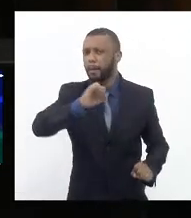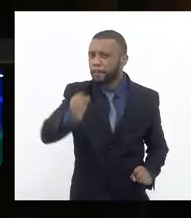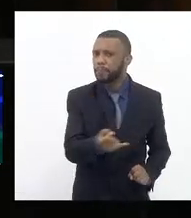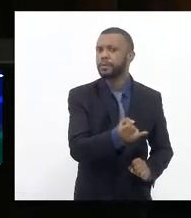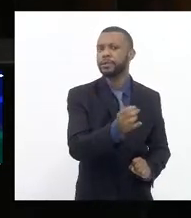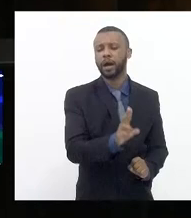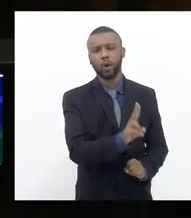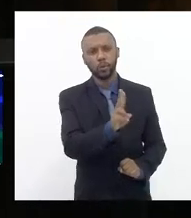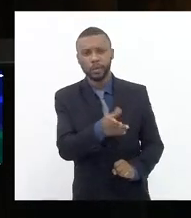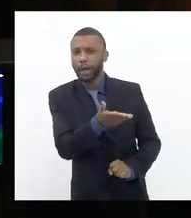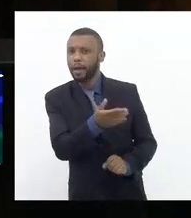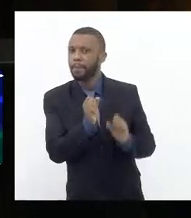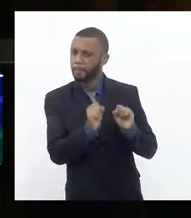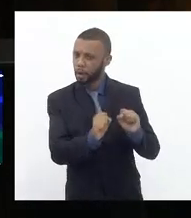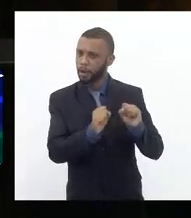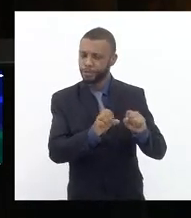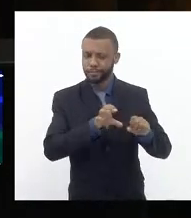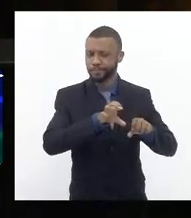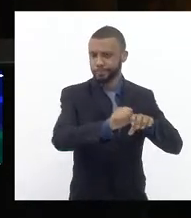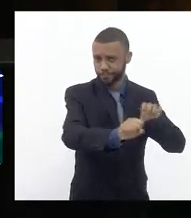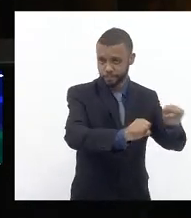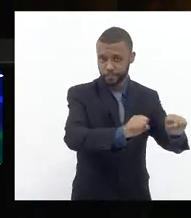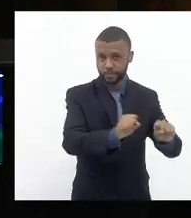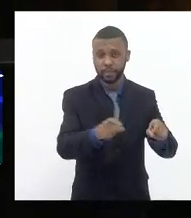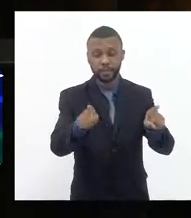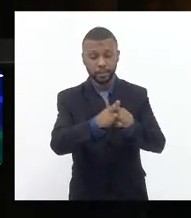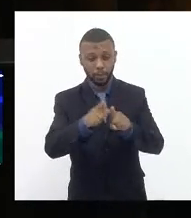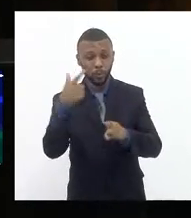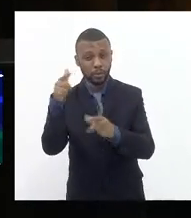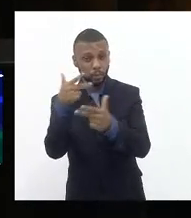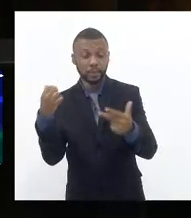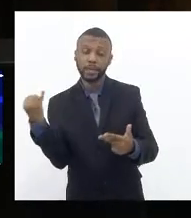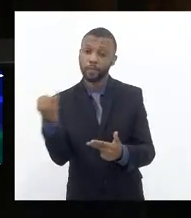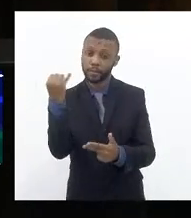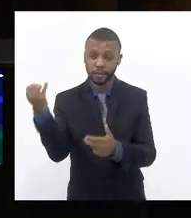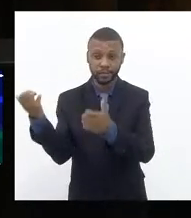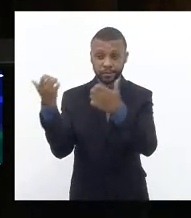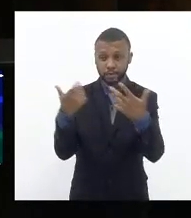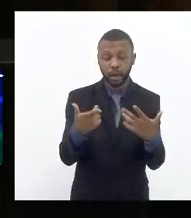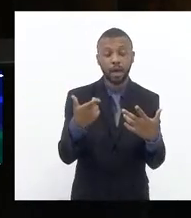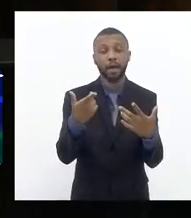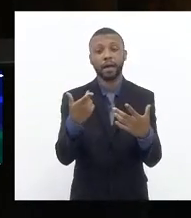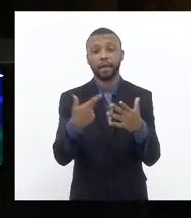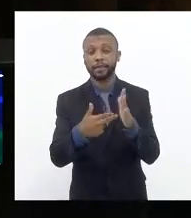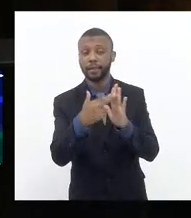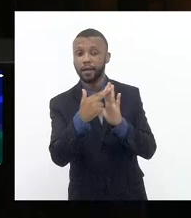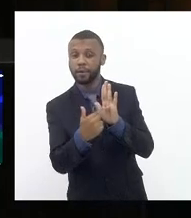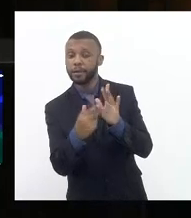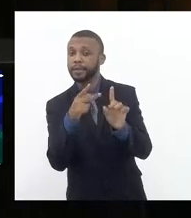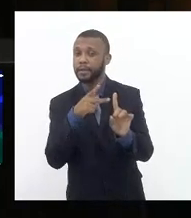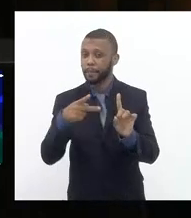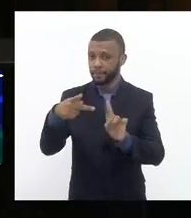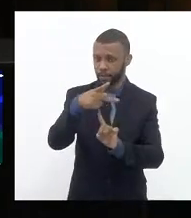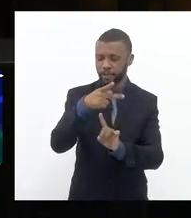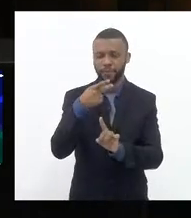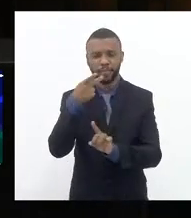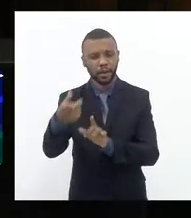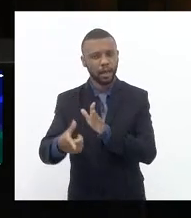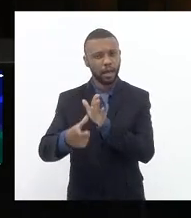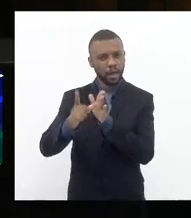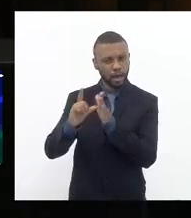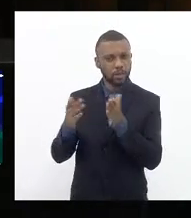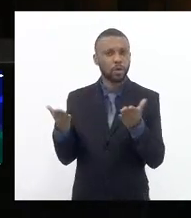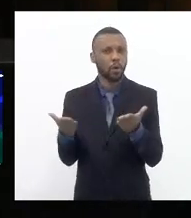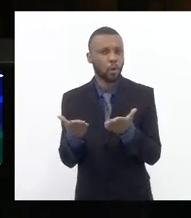Outra coisa que é importante dizer. Na reforma previdenciária, não vou repetir com detalhes o que eu falei mais cedo hoje,